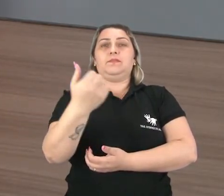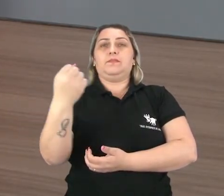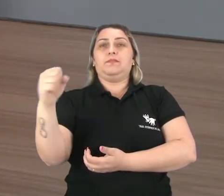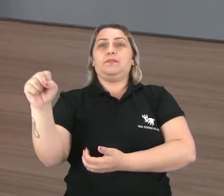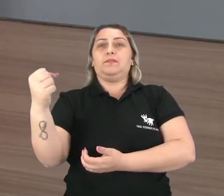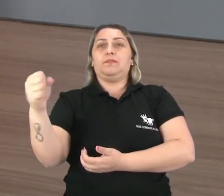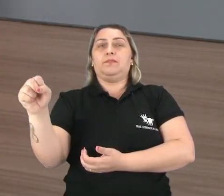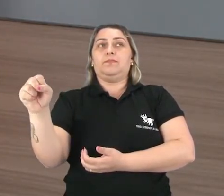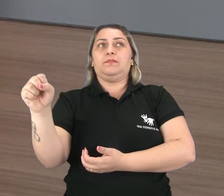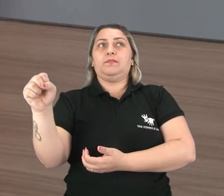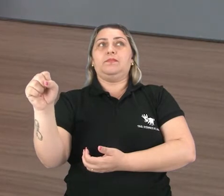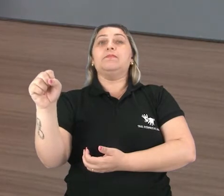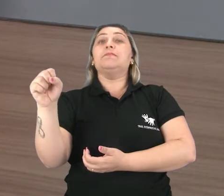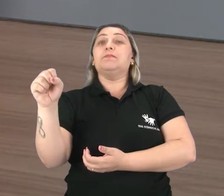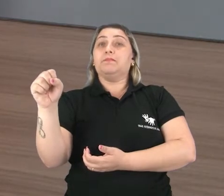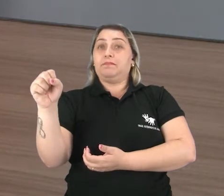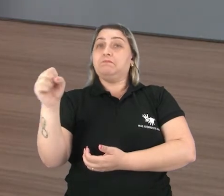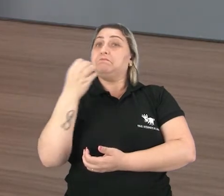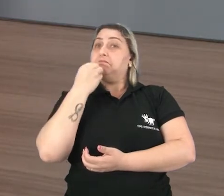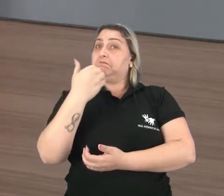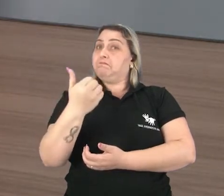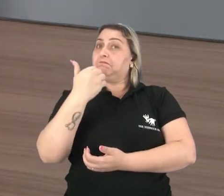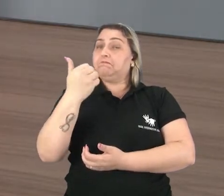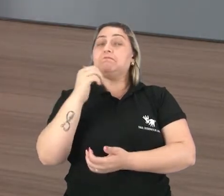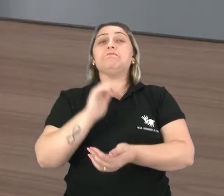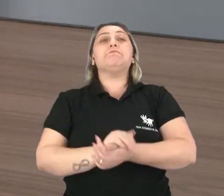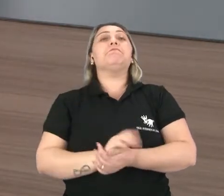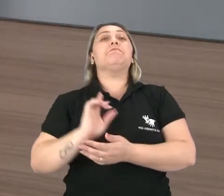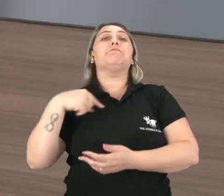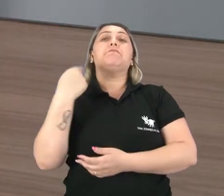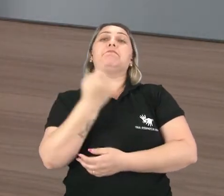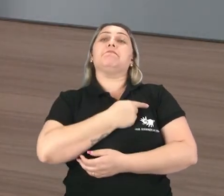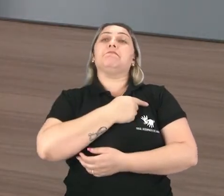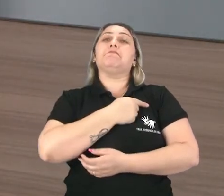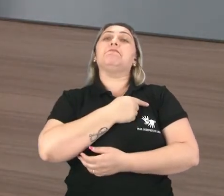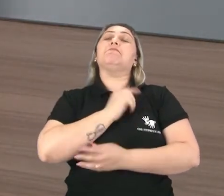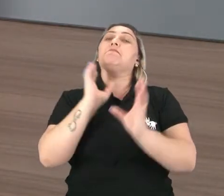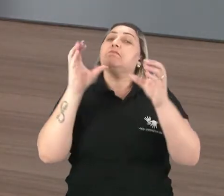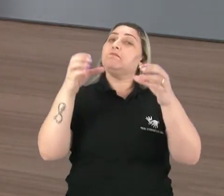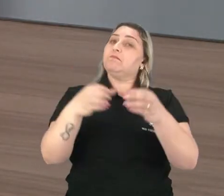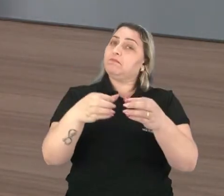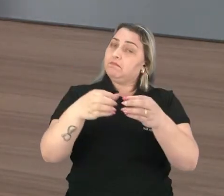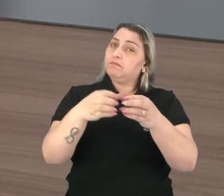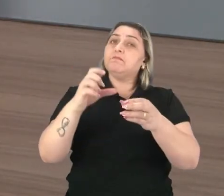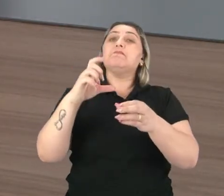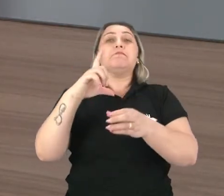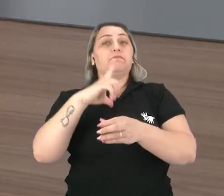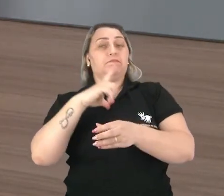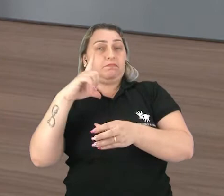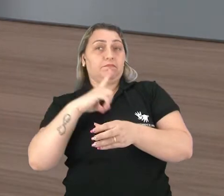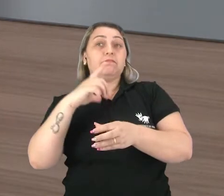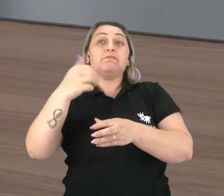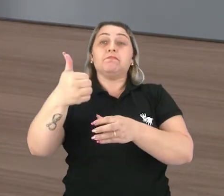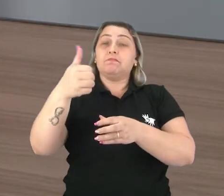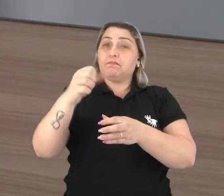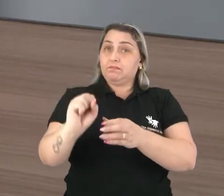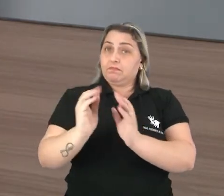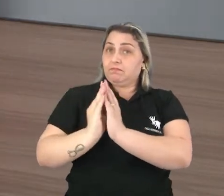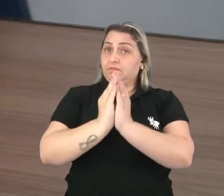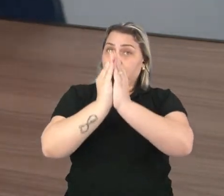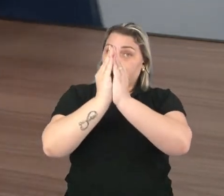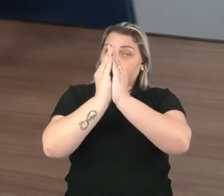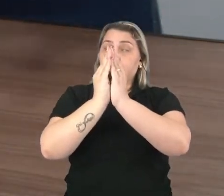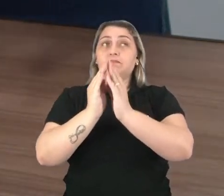17, 18. Muito bem. Então, na nossa coleção de bonecos, nós temos 18